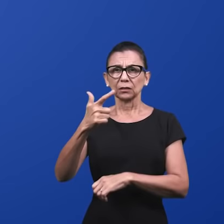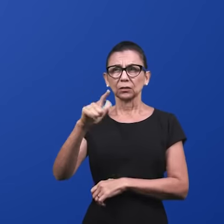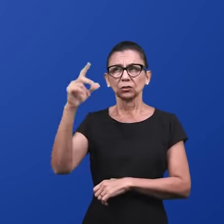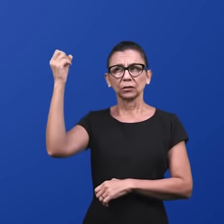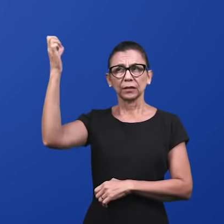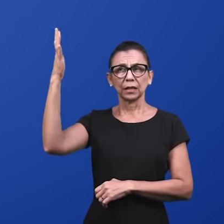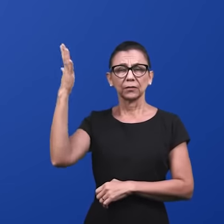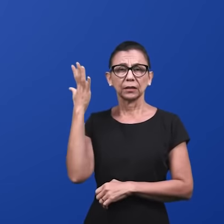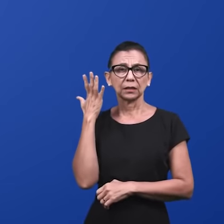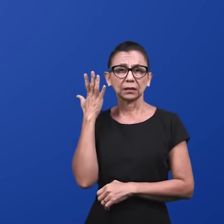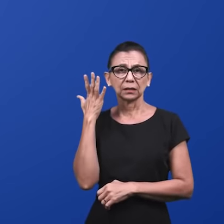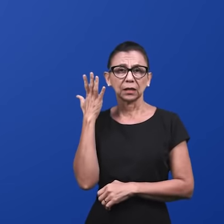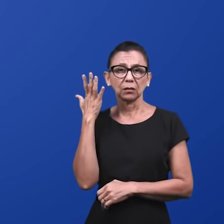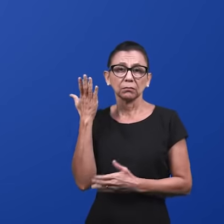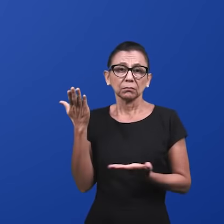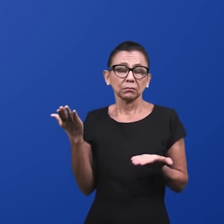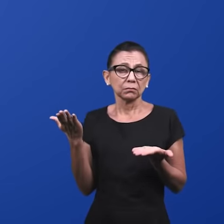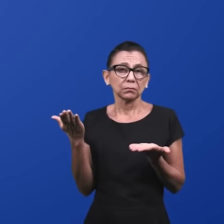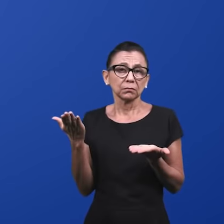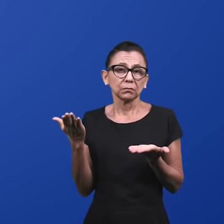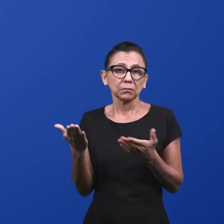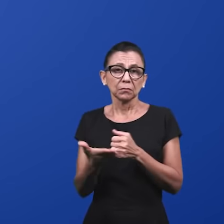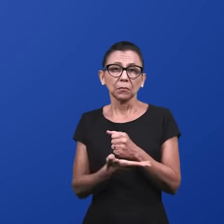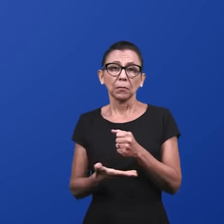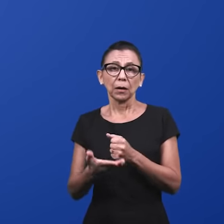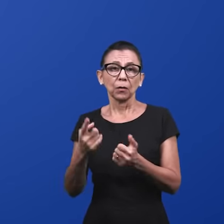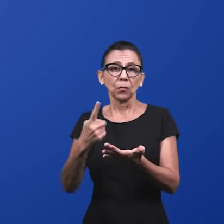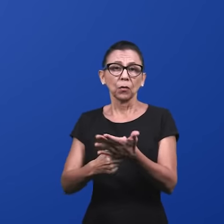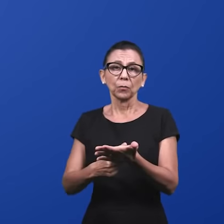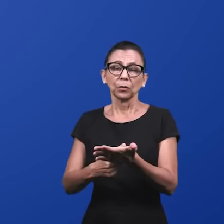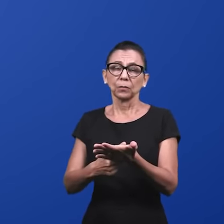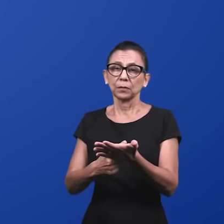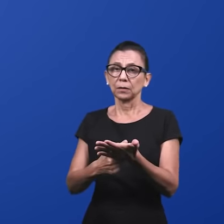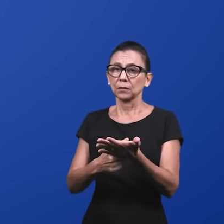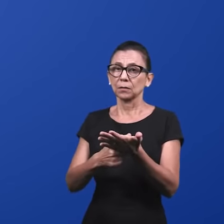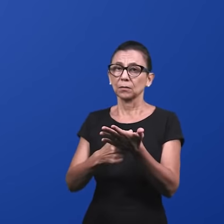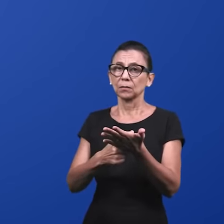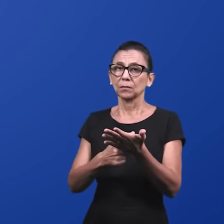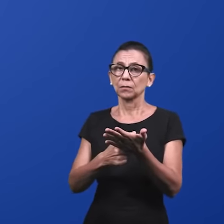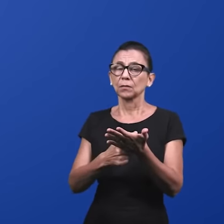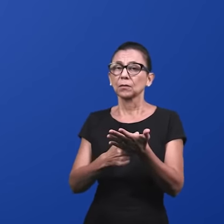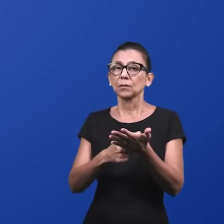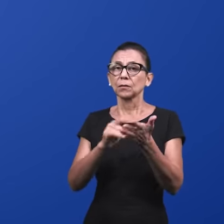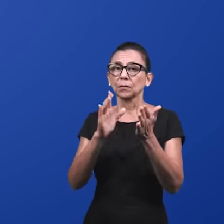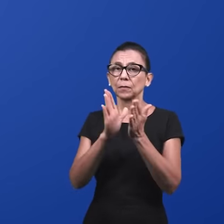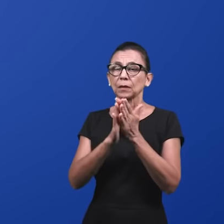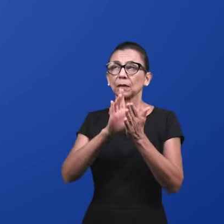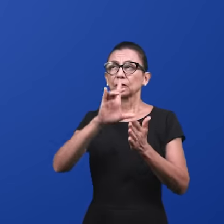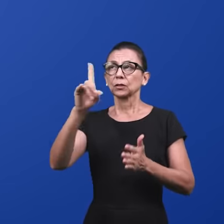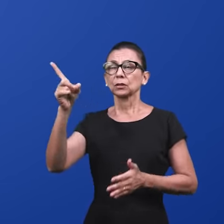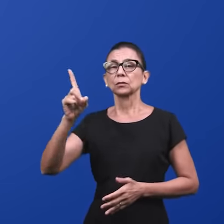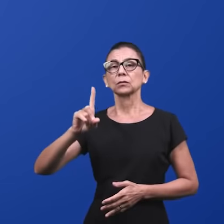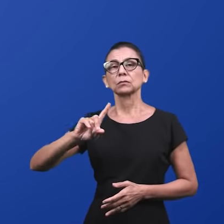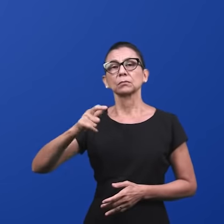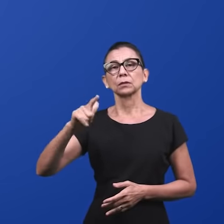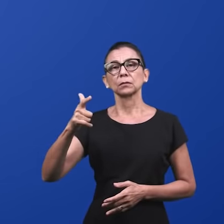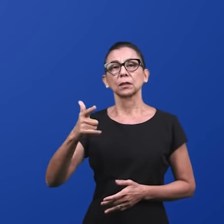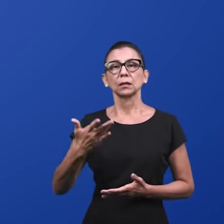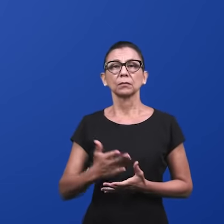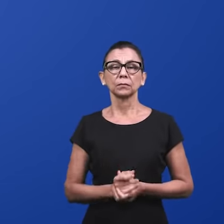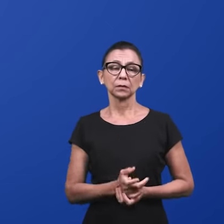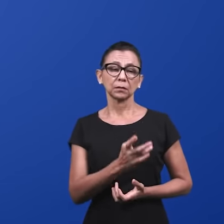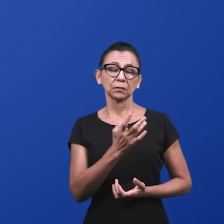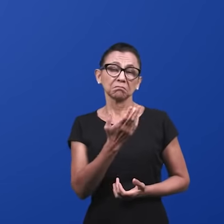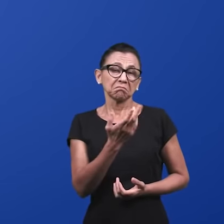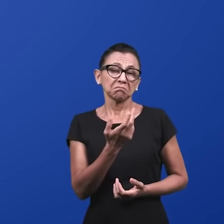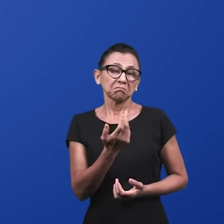fundamento, não tem infraestrutura, não tem compromisso com a palavra de Deus. Assim é religião, obra